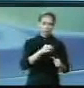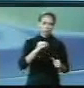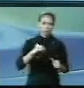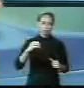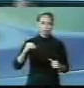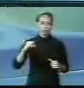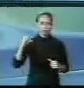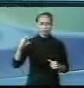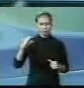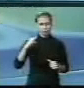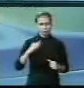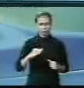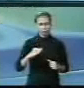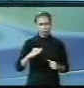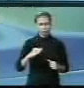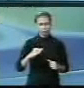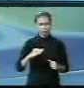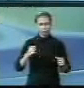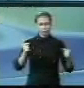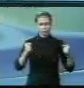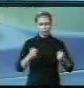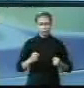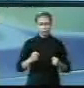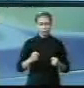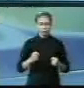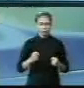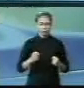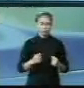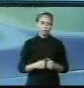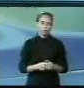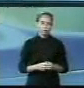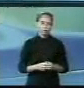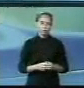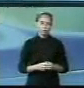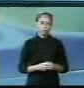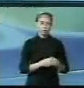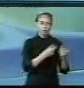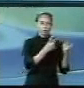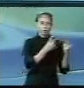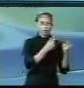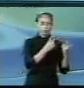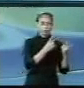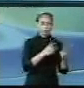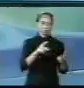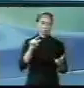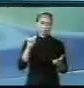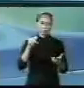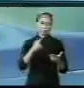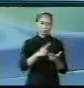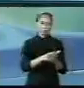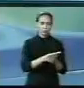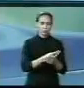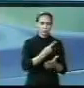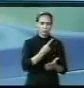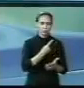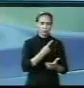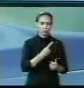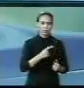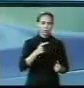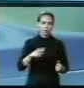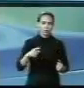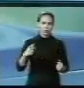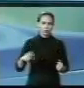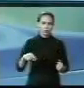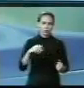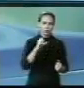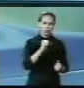pacotes maliciosos passarem. Da mesma maneira, ocorre com o servidor de proxy. Ocorre também com os serviços de